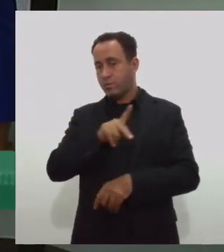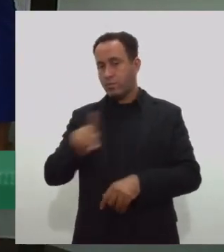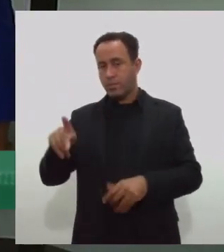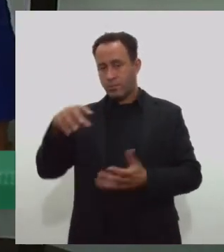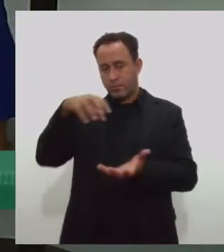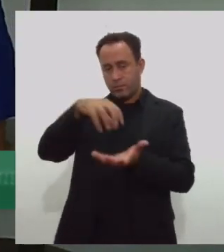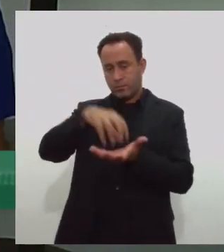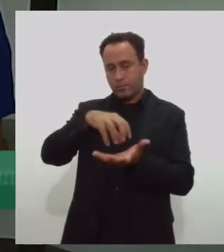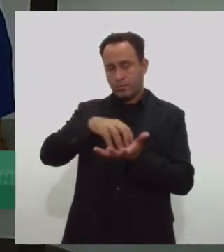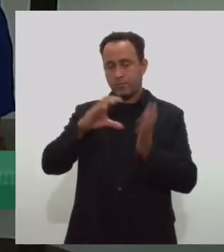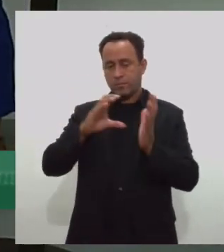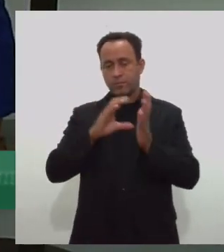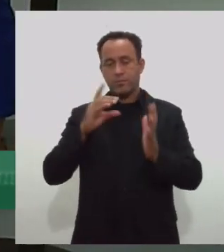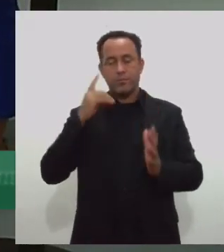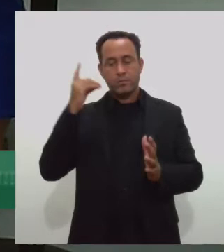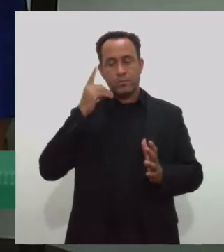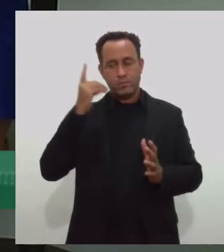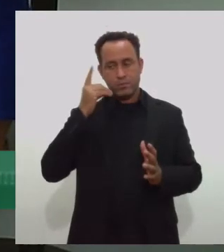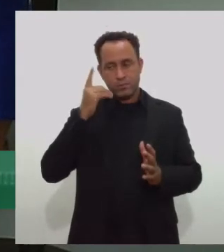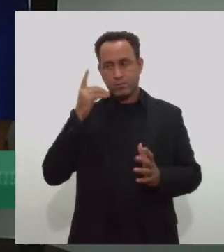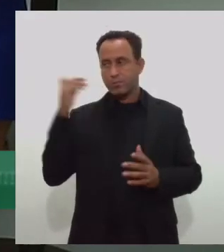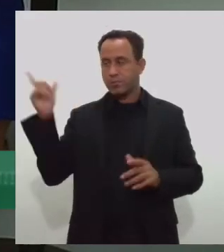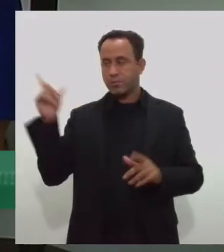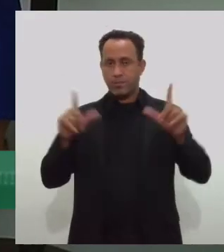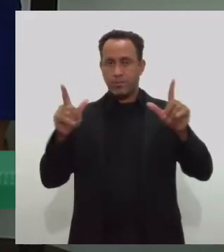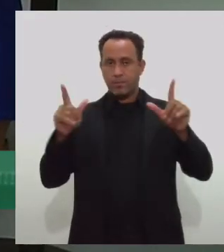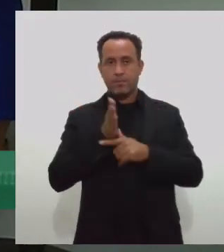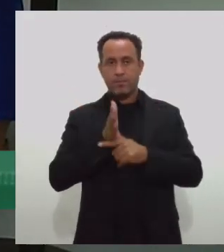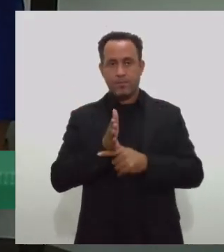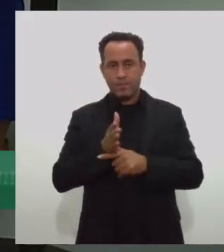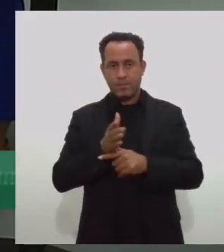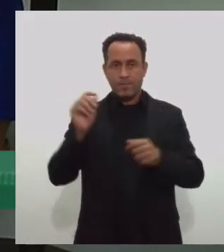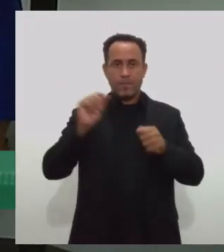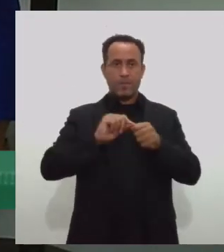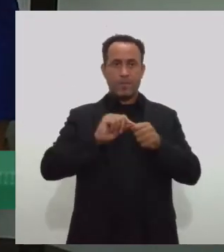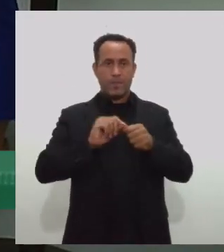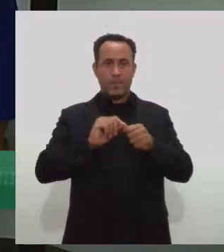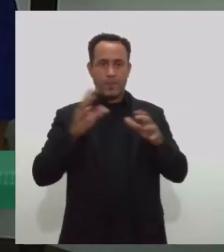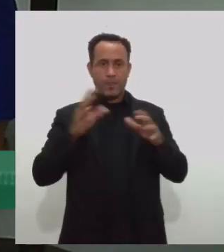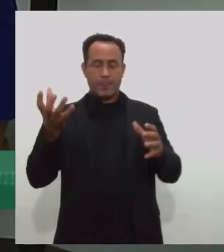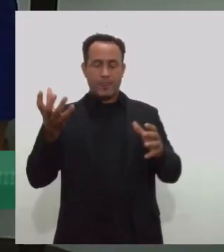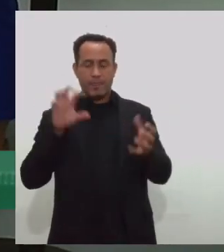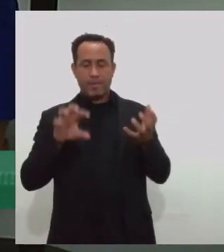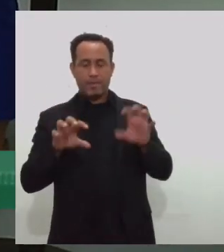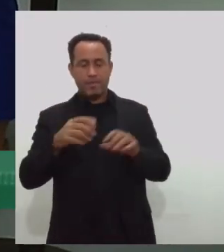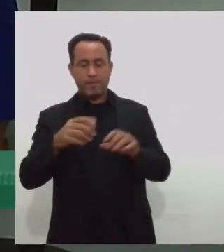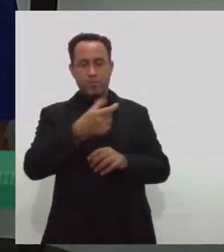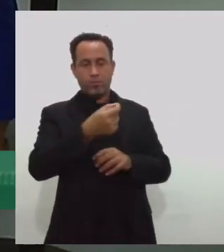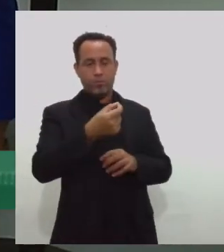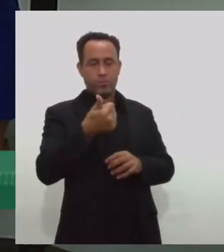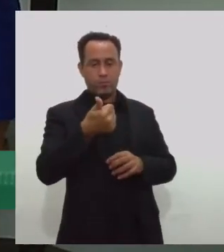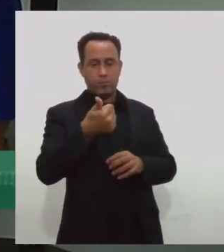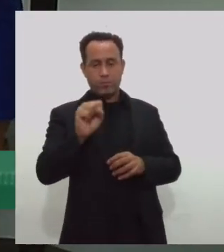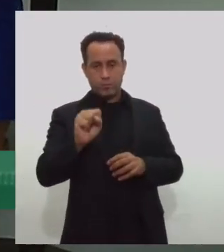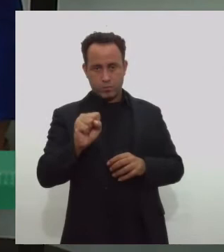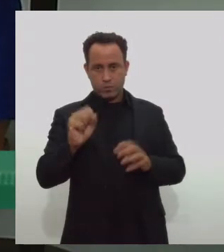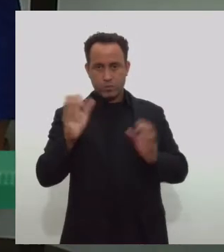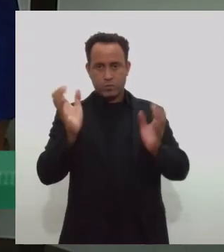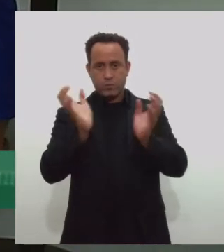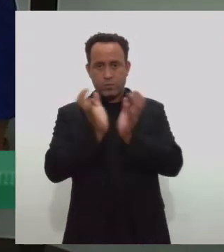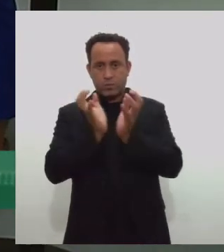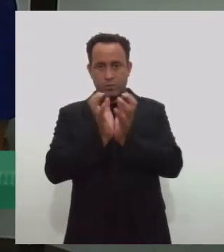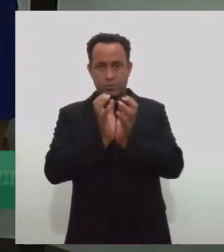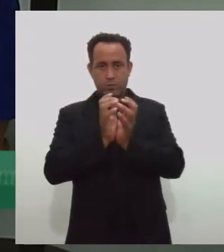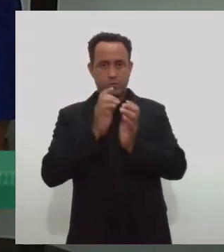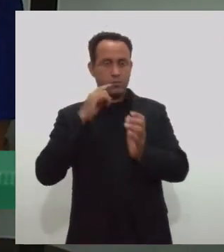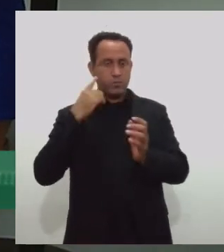Câmara dos Deputados, como bem ressaltou a matéria, né, criou e instalou em 2018, né, essa comissão de juristas